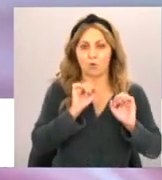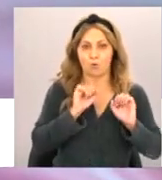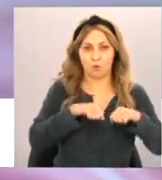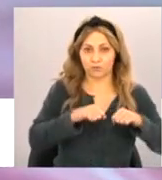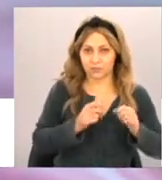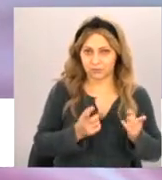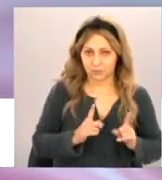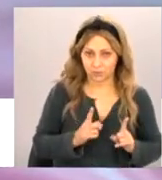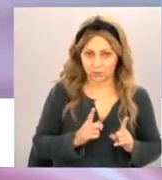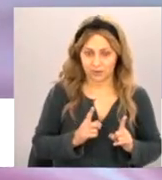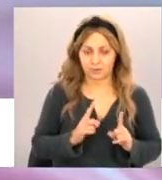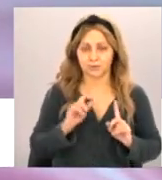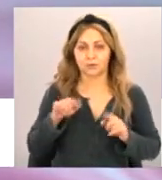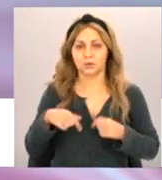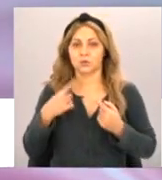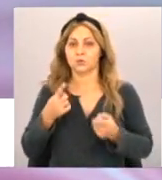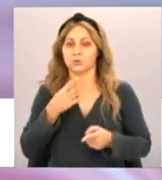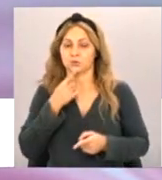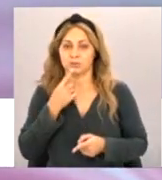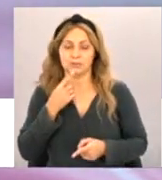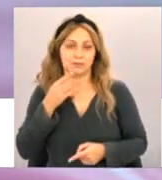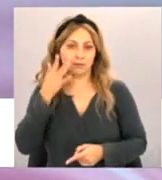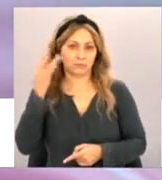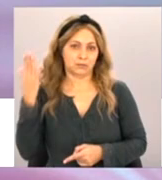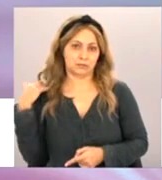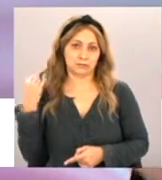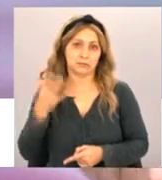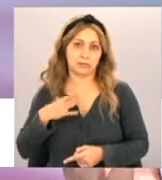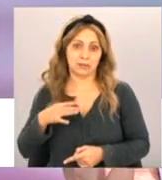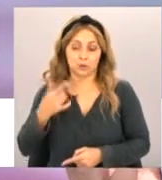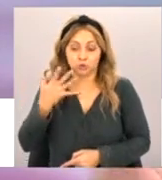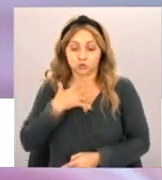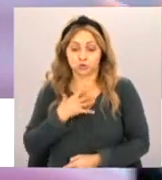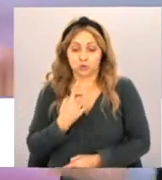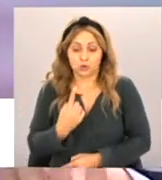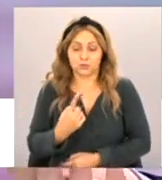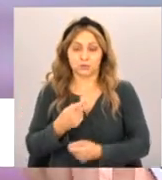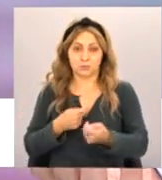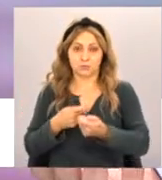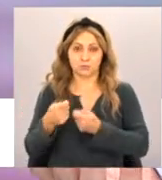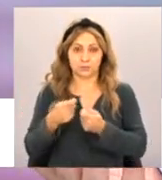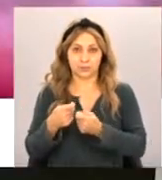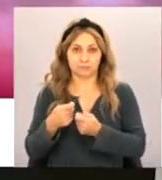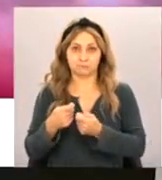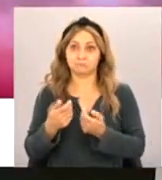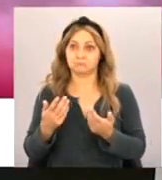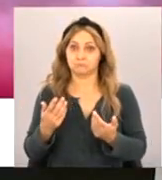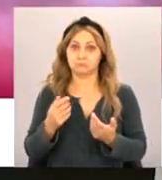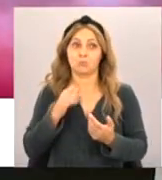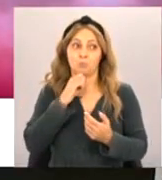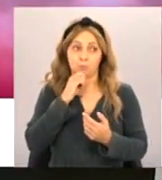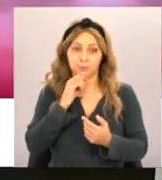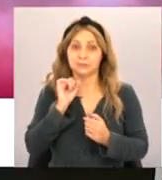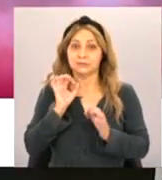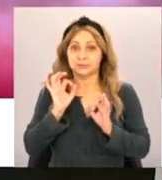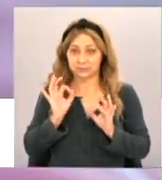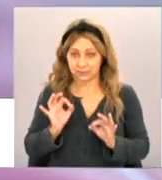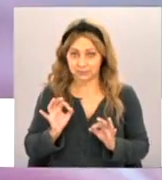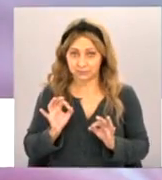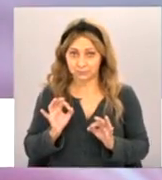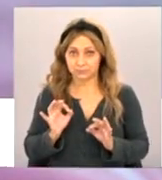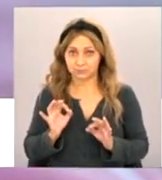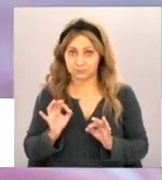uma vontade António Costa de governar sozinho A novidade é que íamos podem ter razão temos podem ter razão